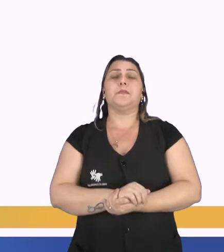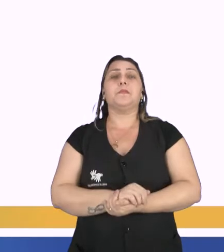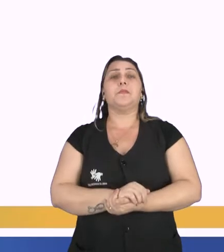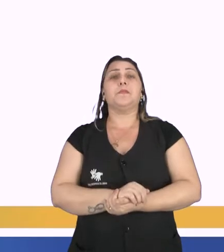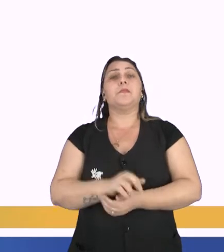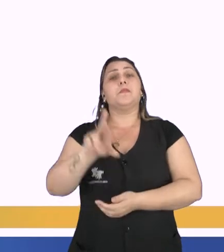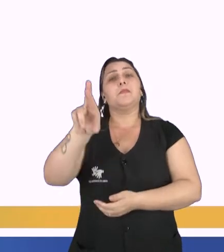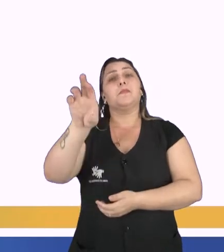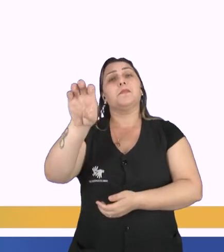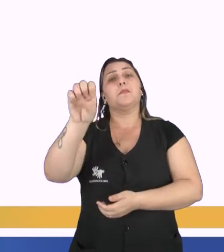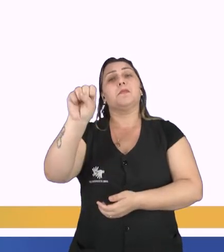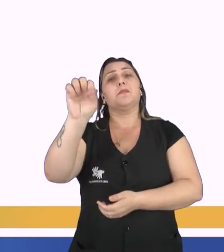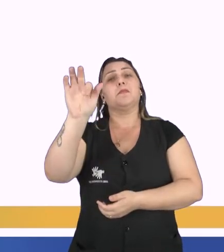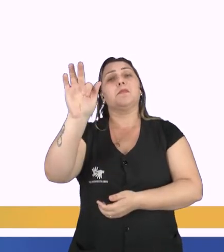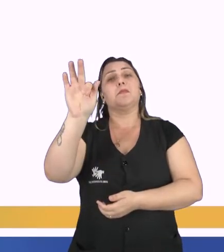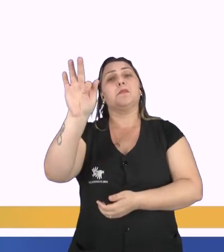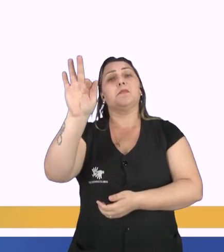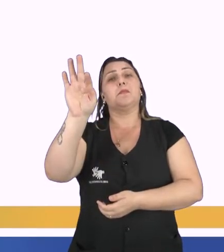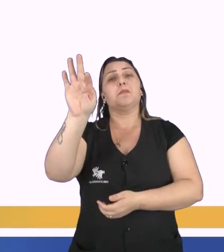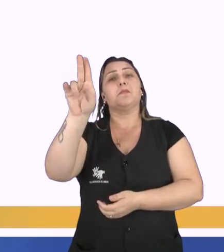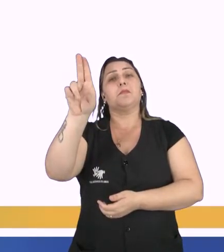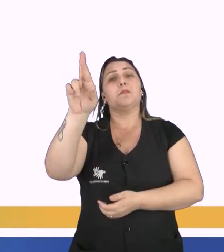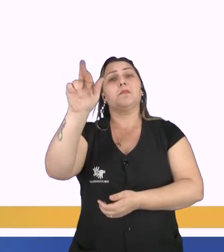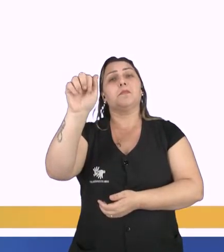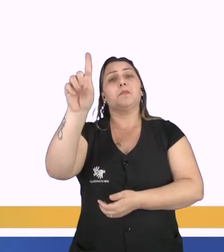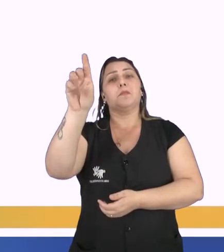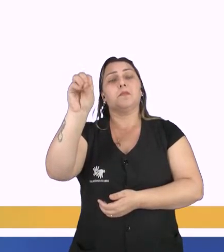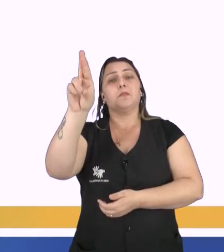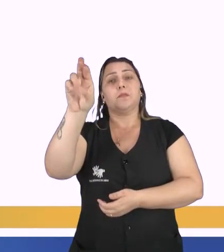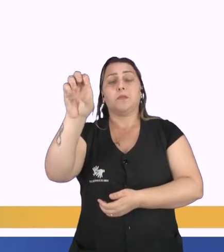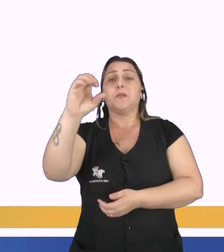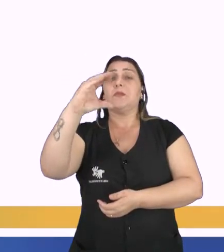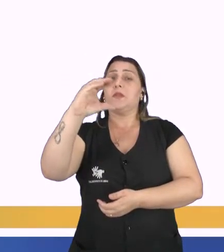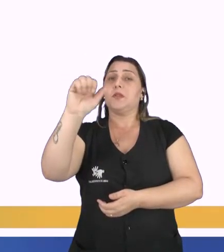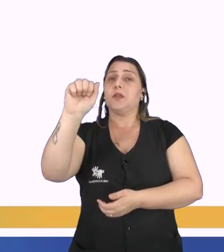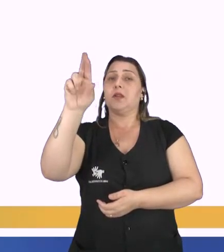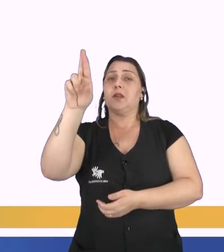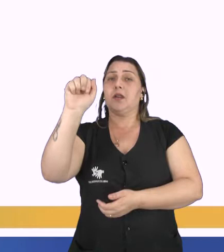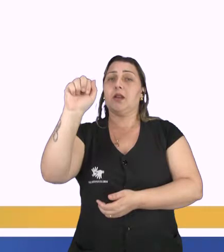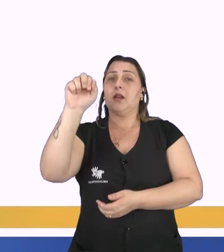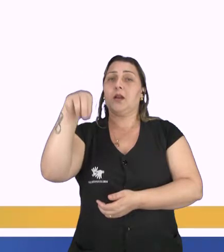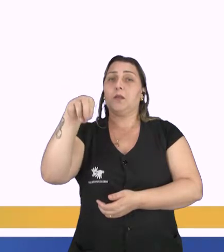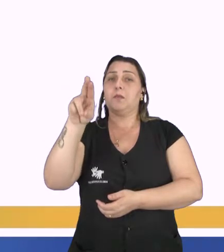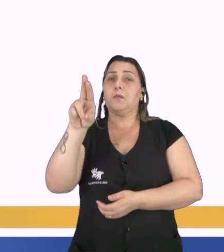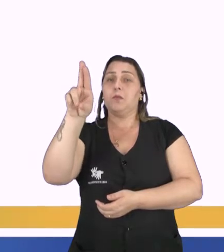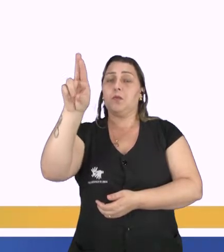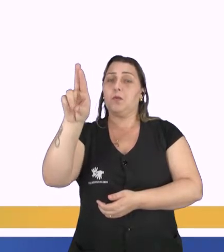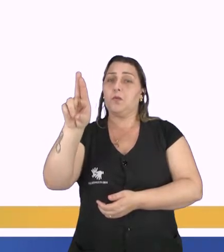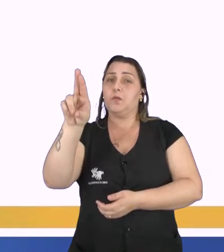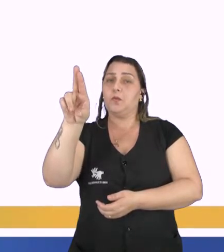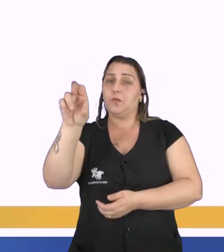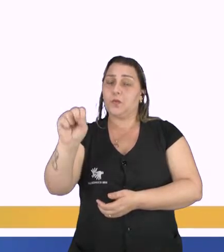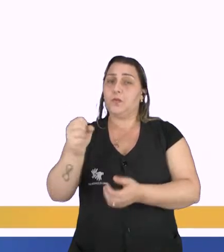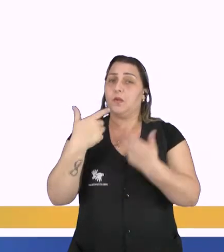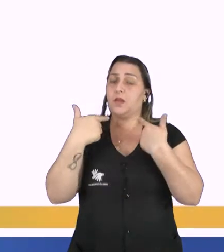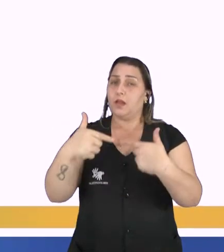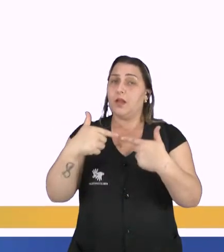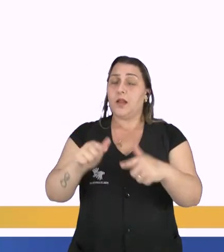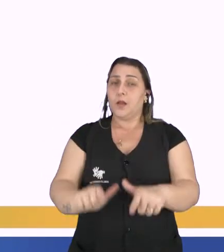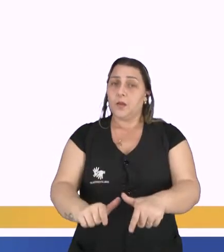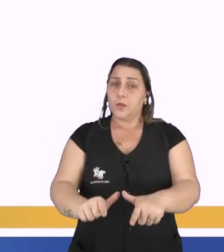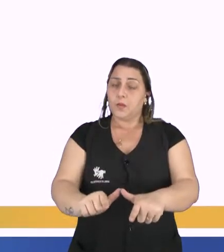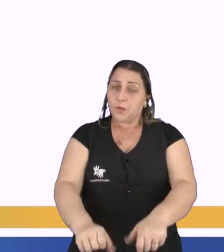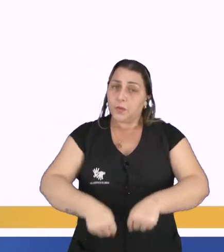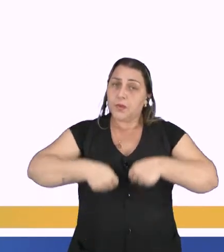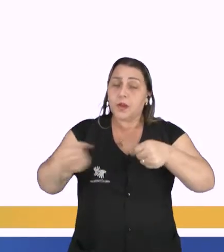os restauradores, né, eles eram apelidados como os caramurus, né, e aí os objetivos, eles lutavam pela